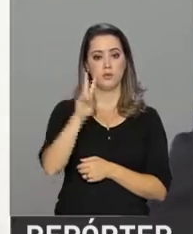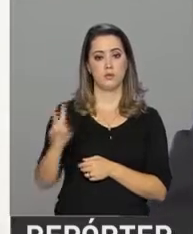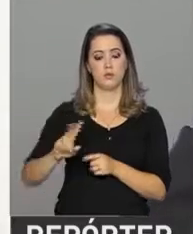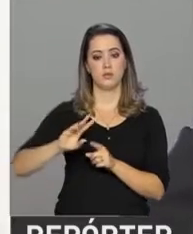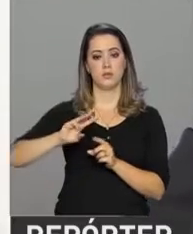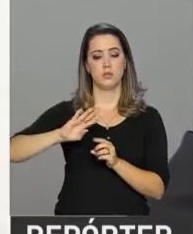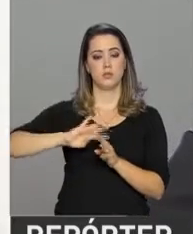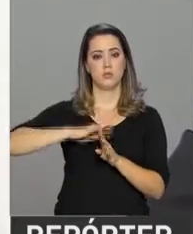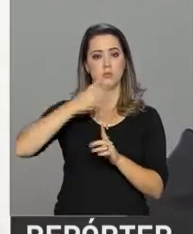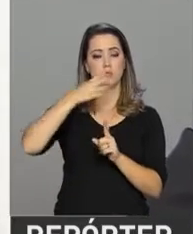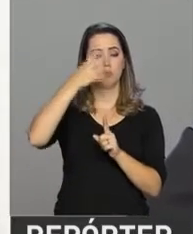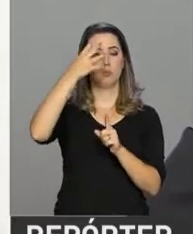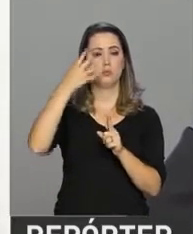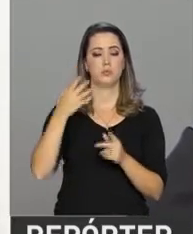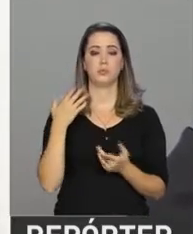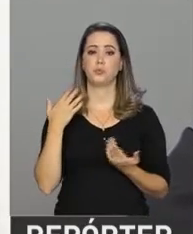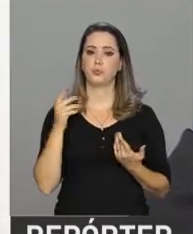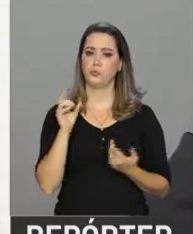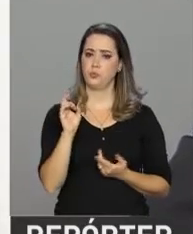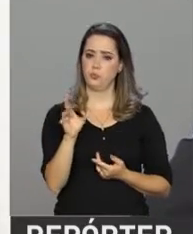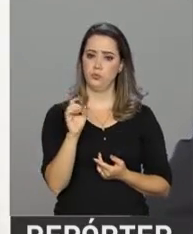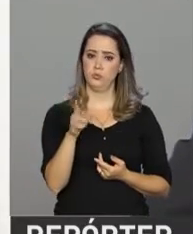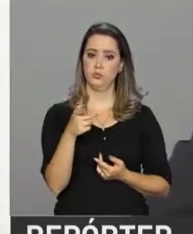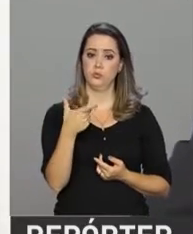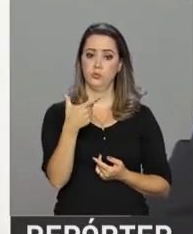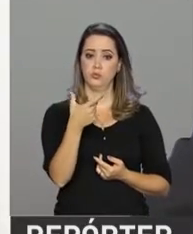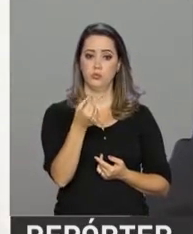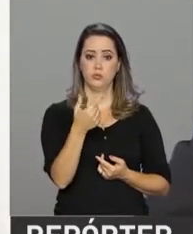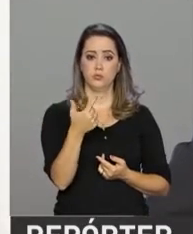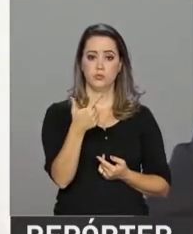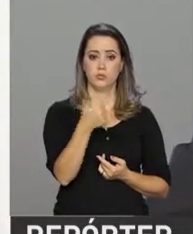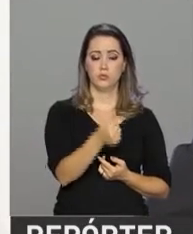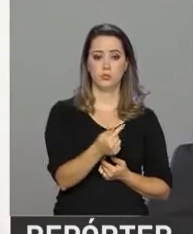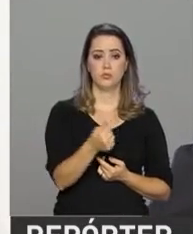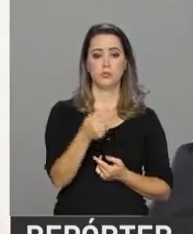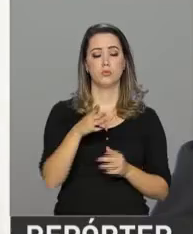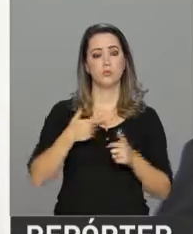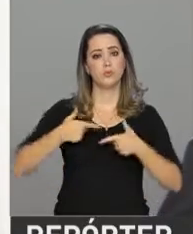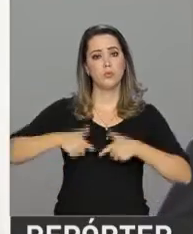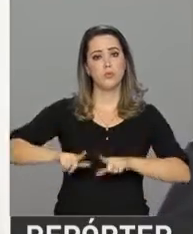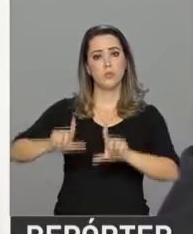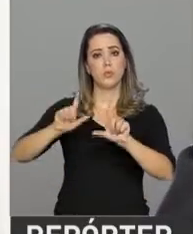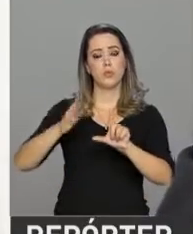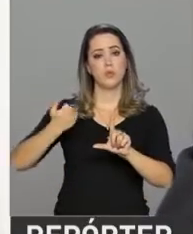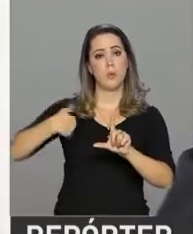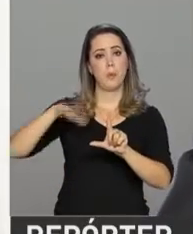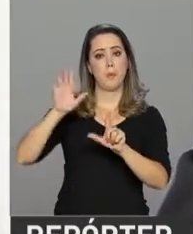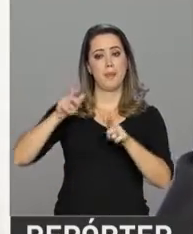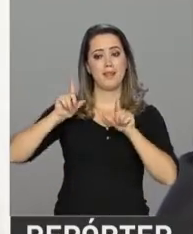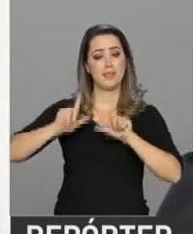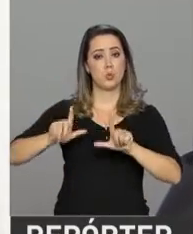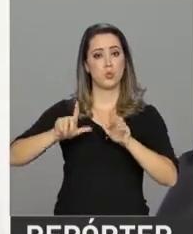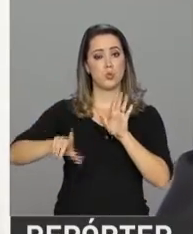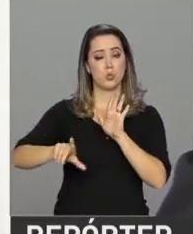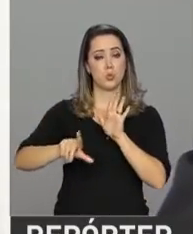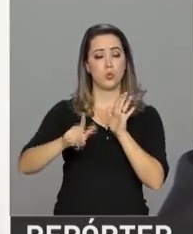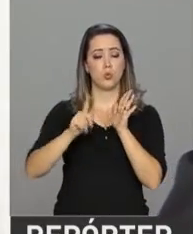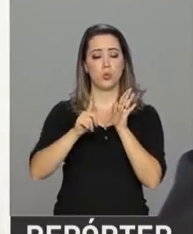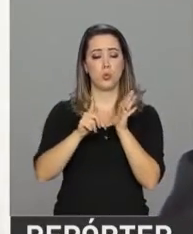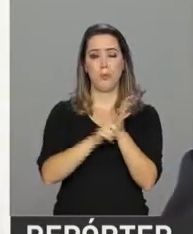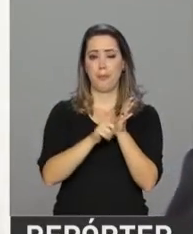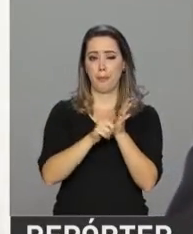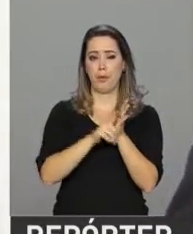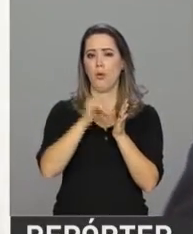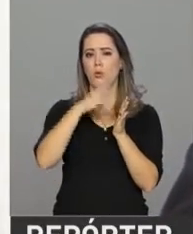3,8, 4 vezes mais. Apenas em 2017 foram emitidos mais títulos definitivos